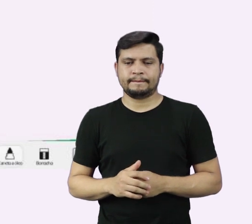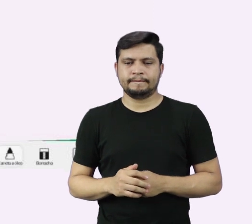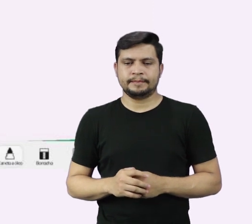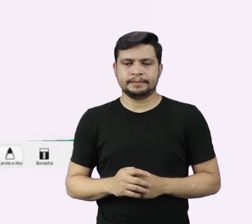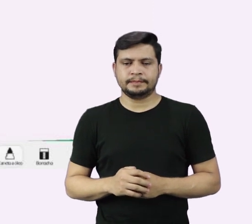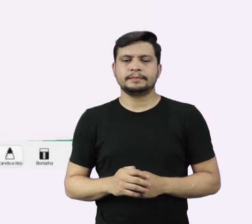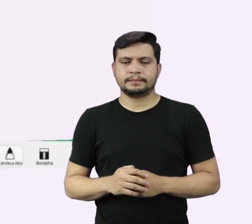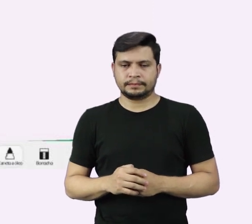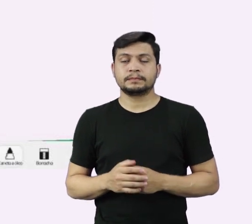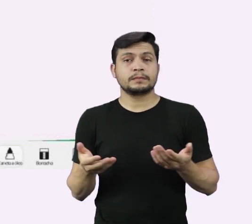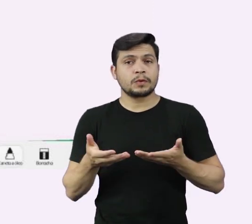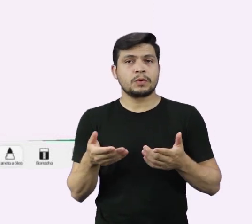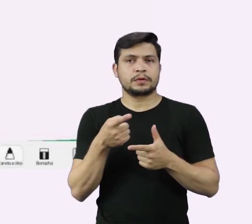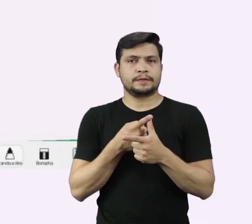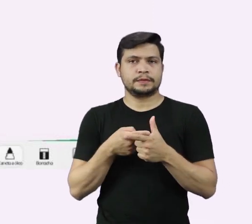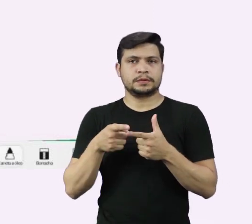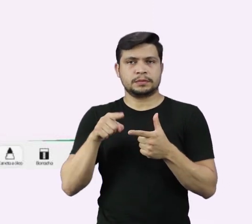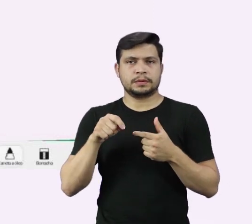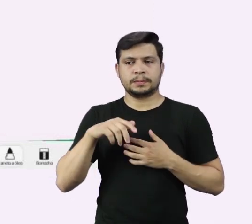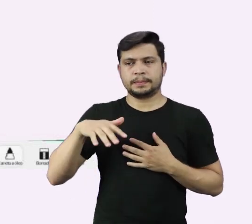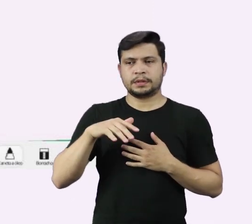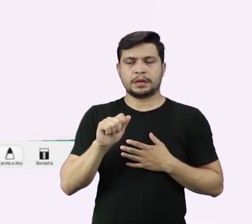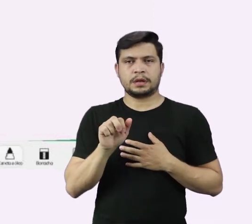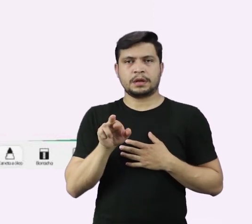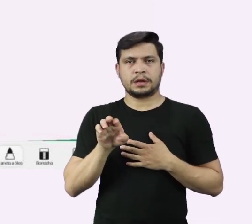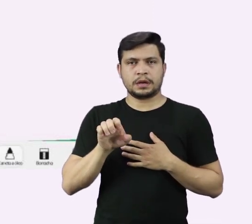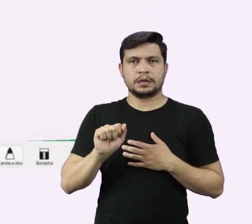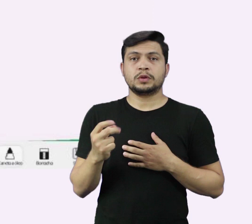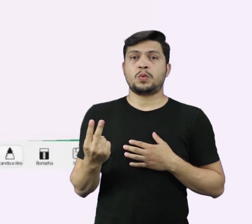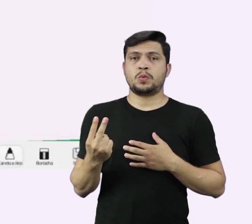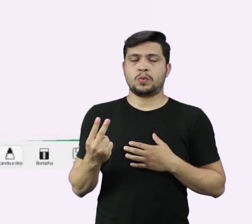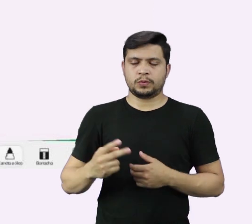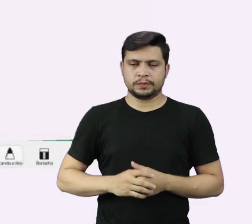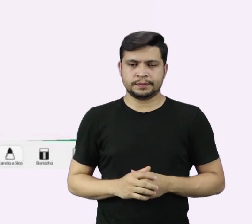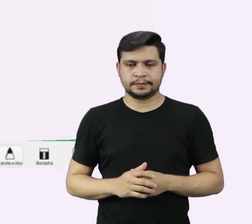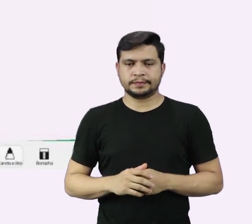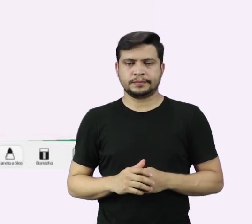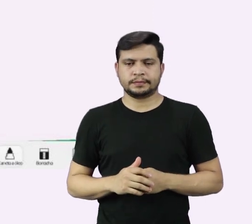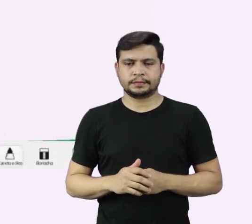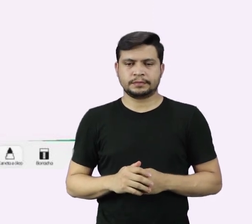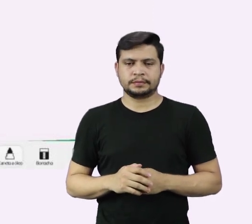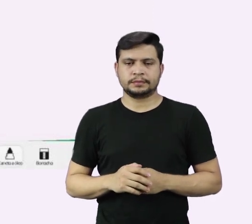a resistividade, o comprimento 2, no caso, seria 47,